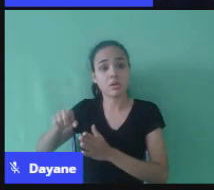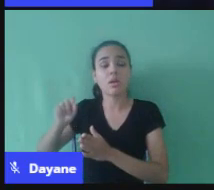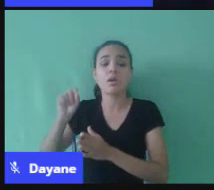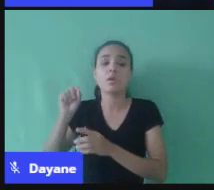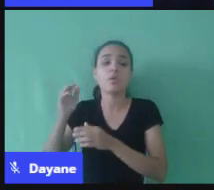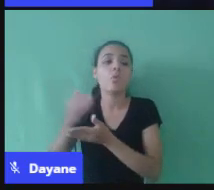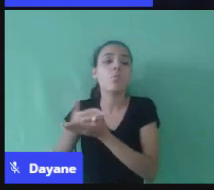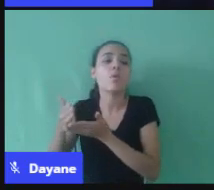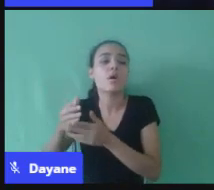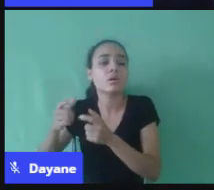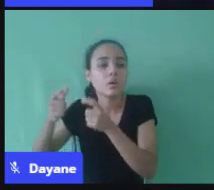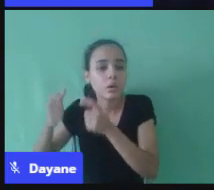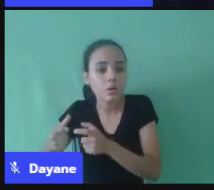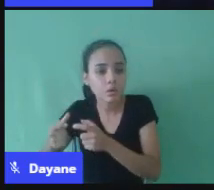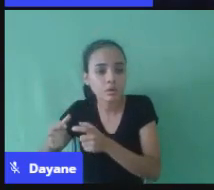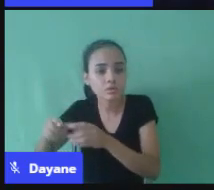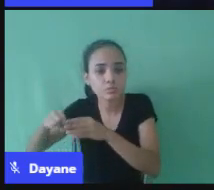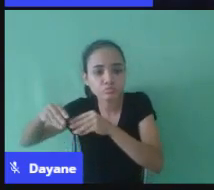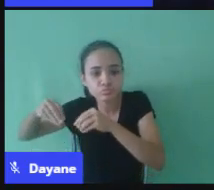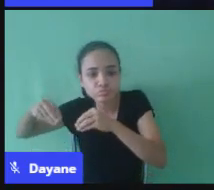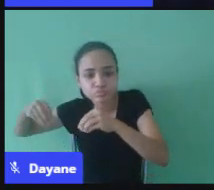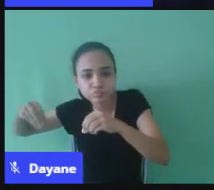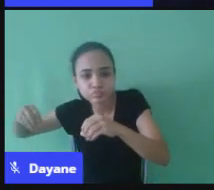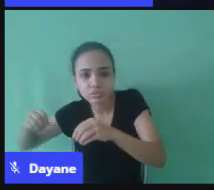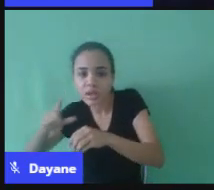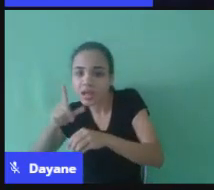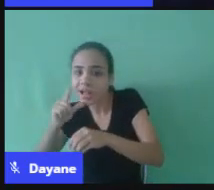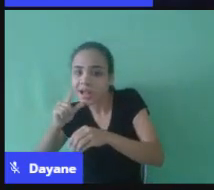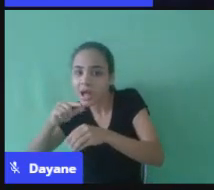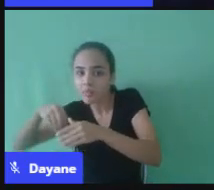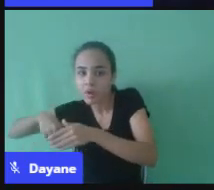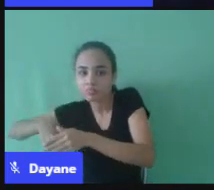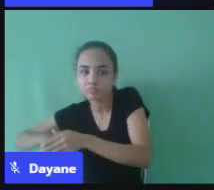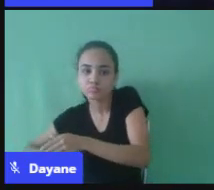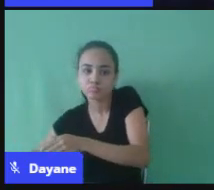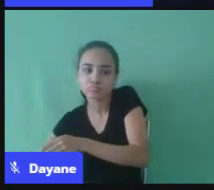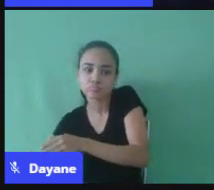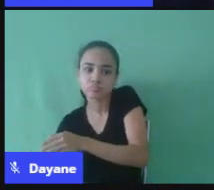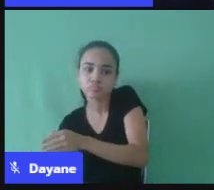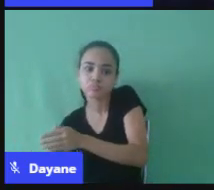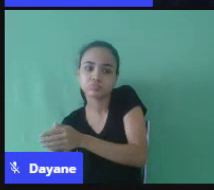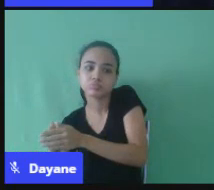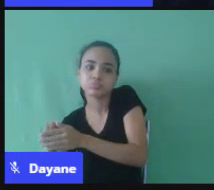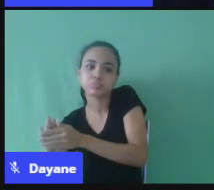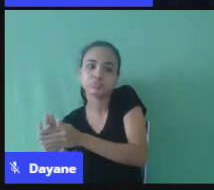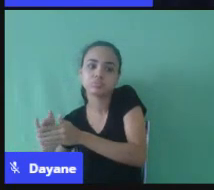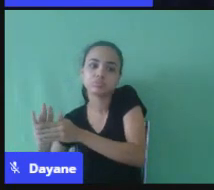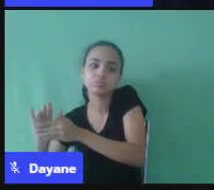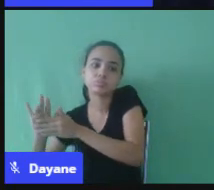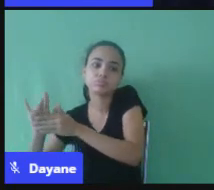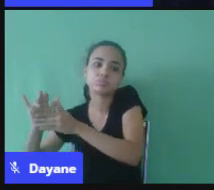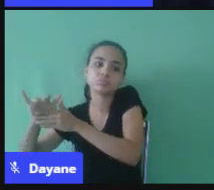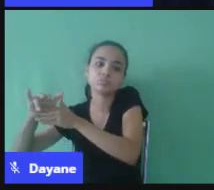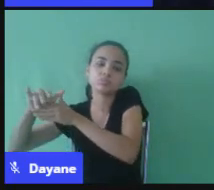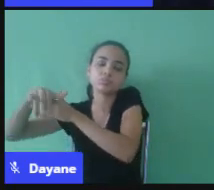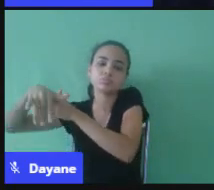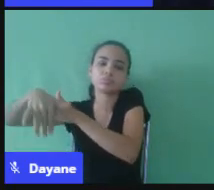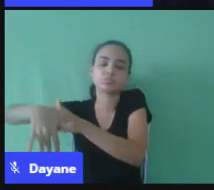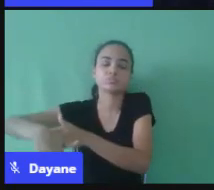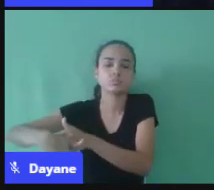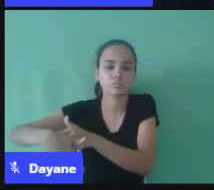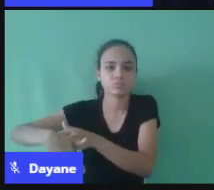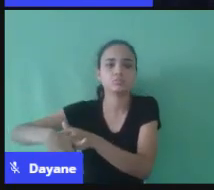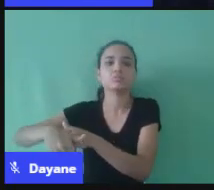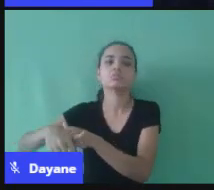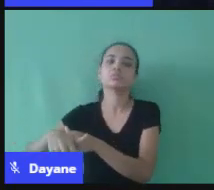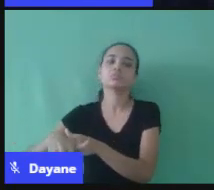subterrânea, né? E ele, às vezes, surge na superfície mesmo, ou seja, o encontro do Prosa e do